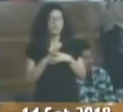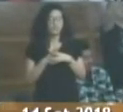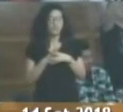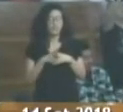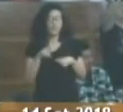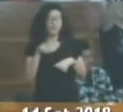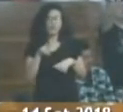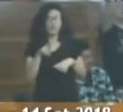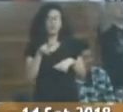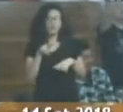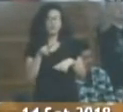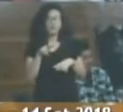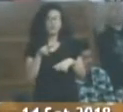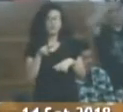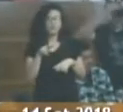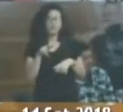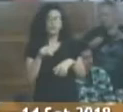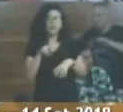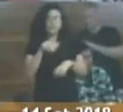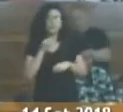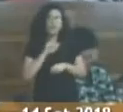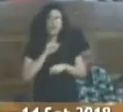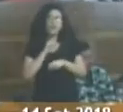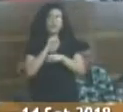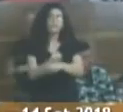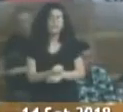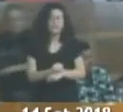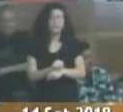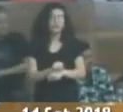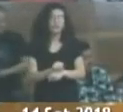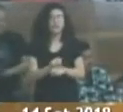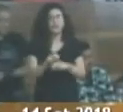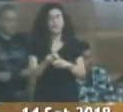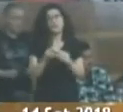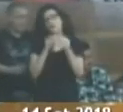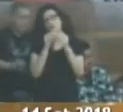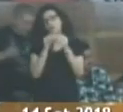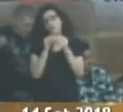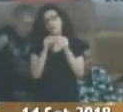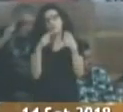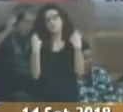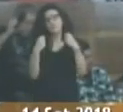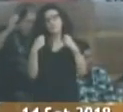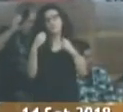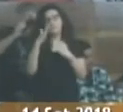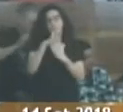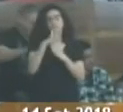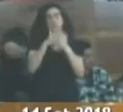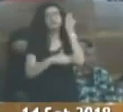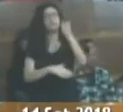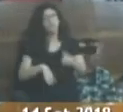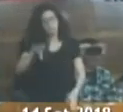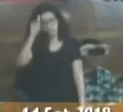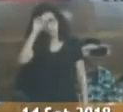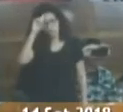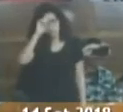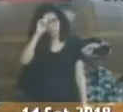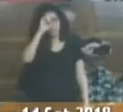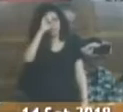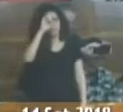os obstáculos da vida tomar conta de você. Você tem que superar isso todos os